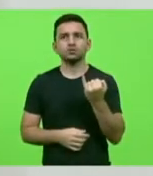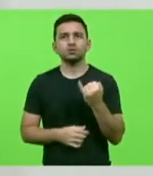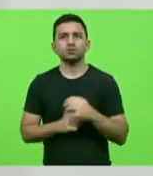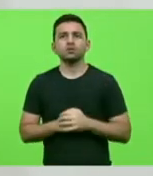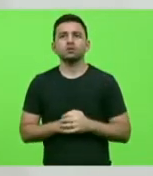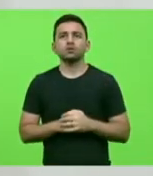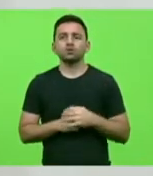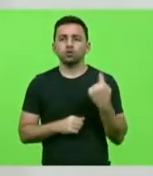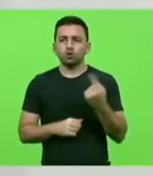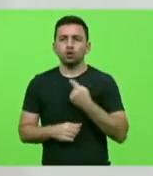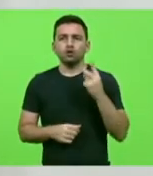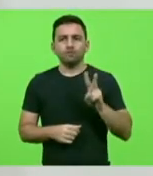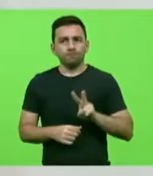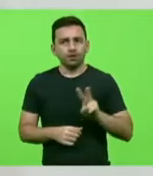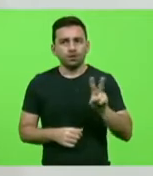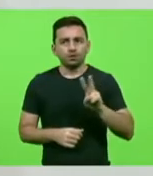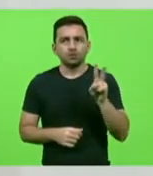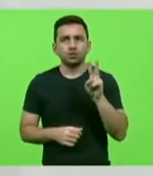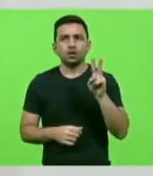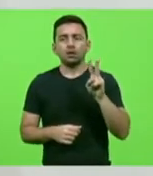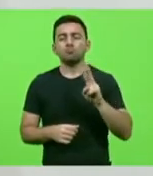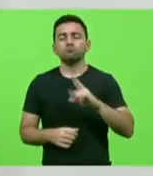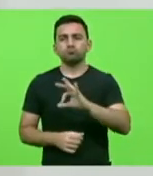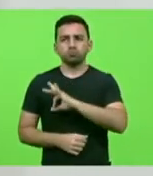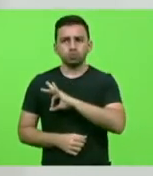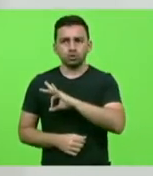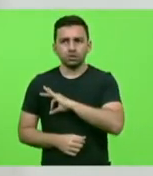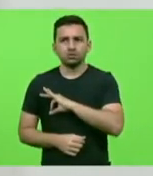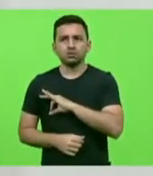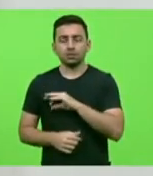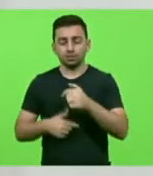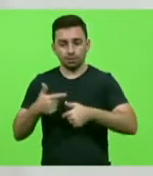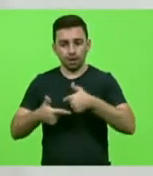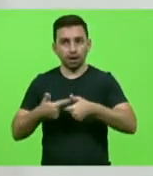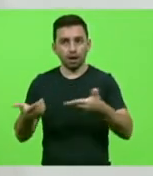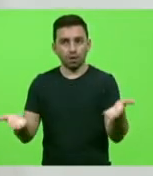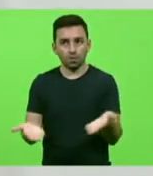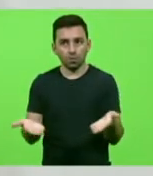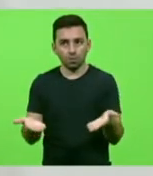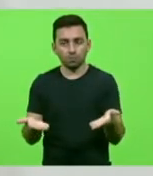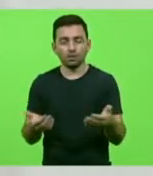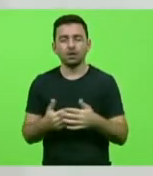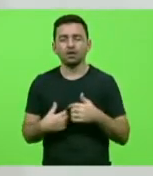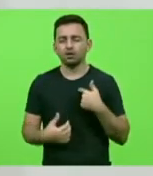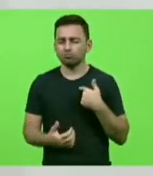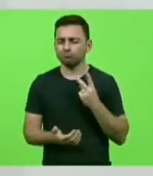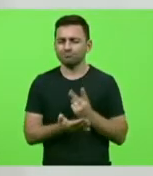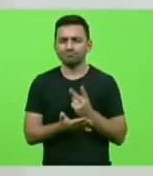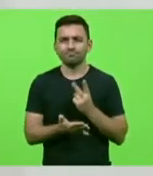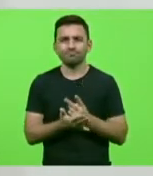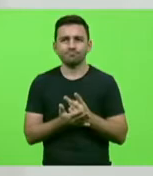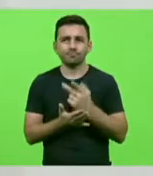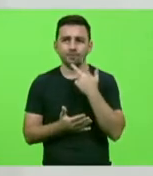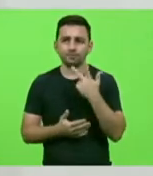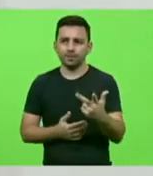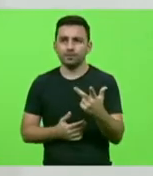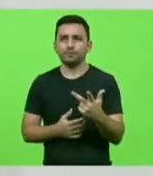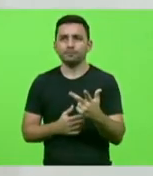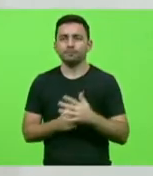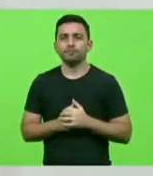gente valorize os nossos policiais da ativa. Eu sempre digo, deputado Mioto,